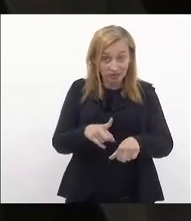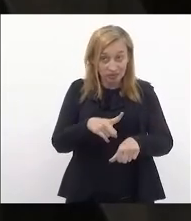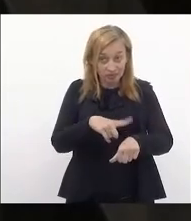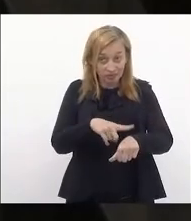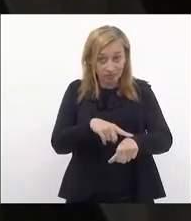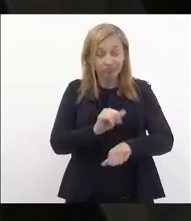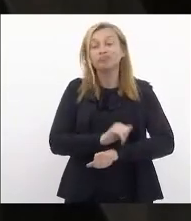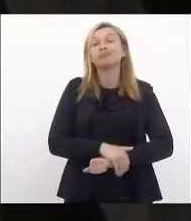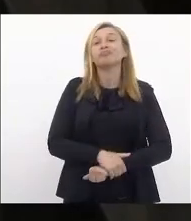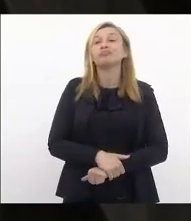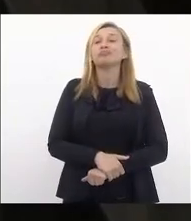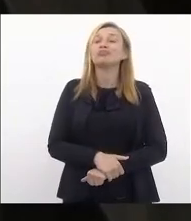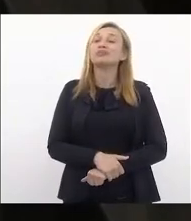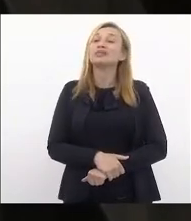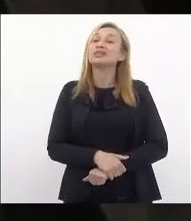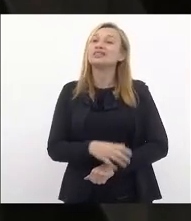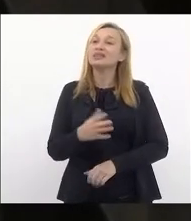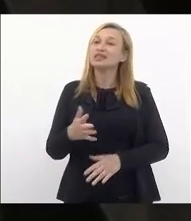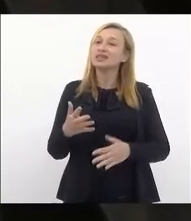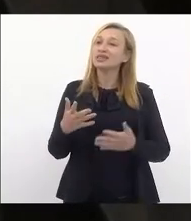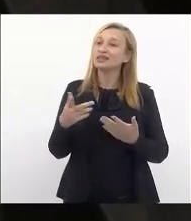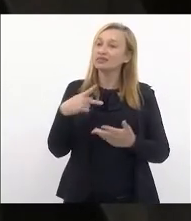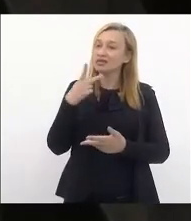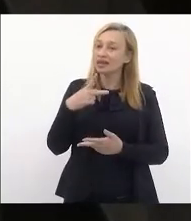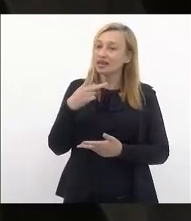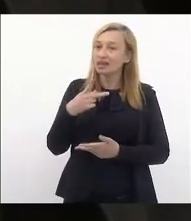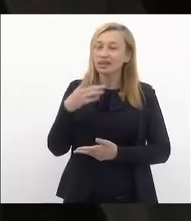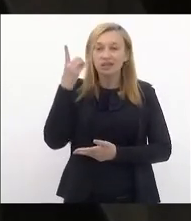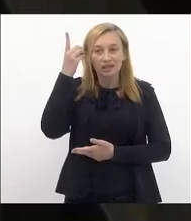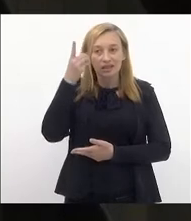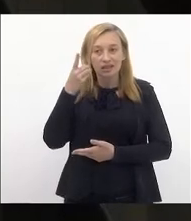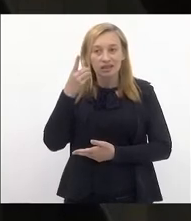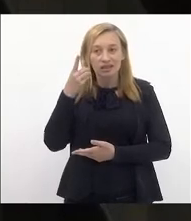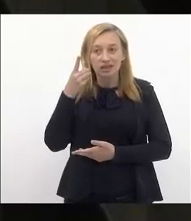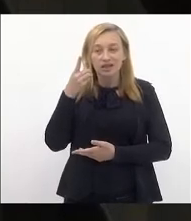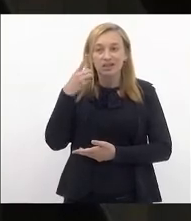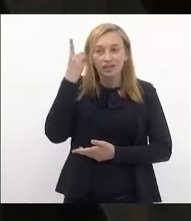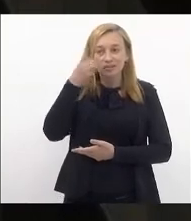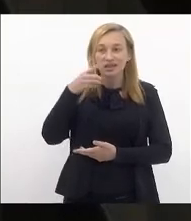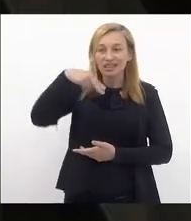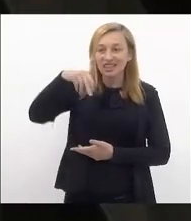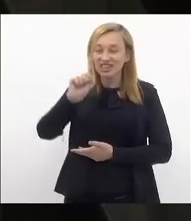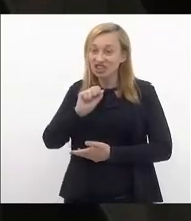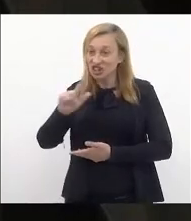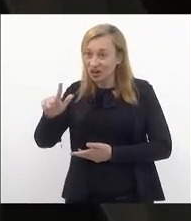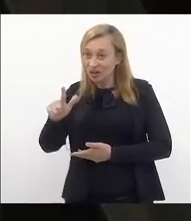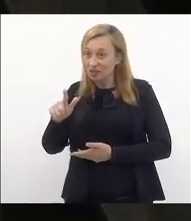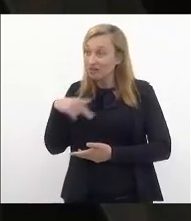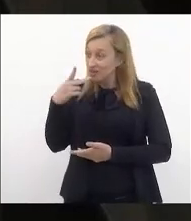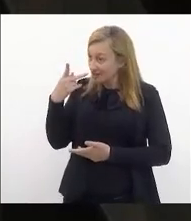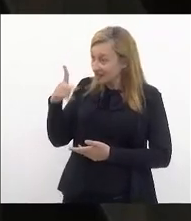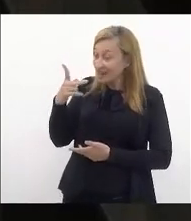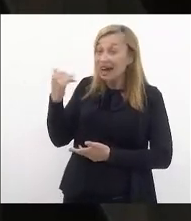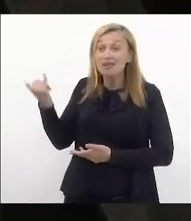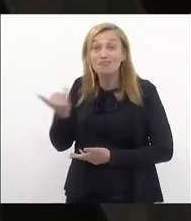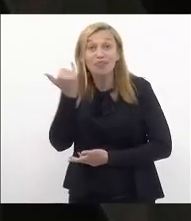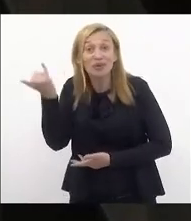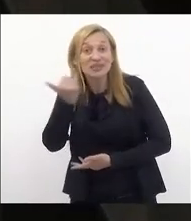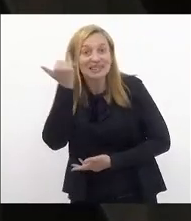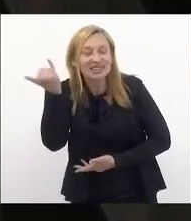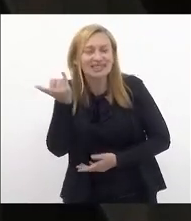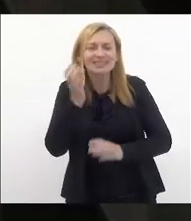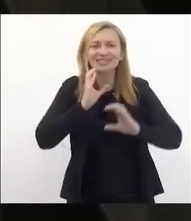expediente final queria enaltecer um pouco as palavras do Nescau que a chama carinhosamente Nescau da importância da